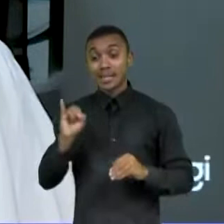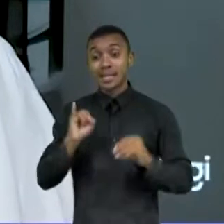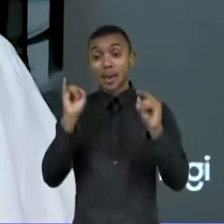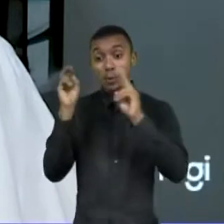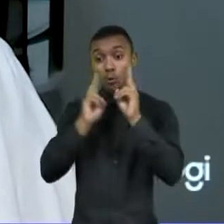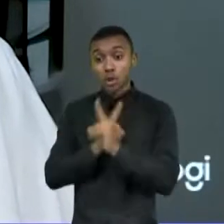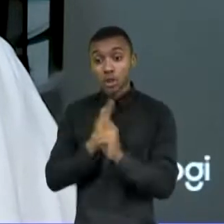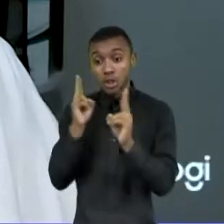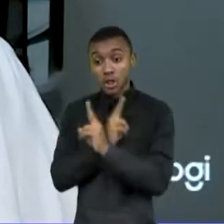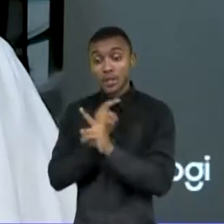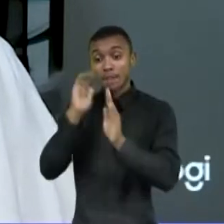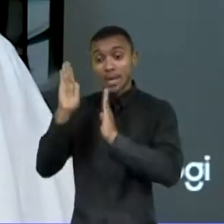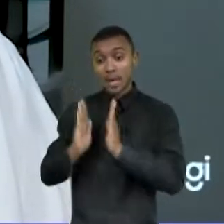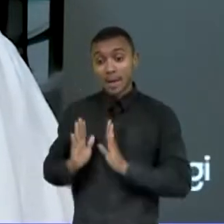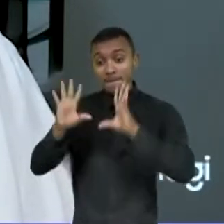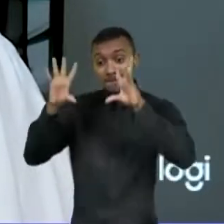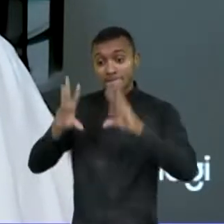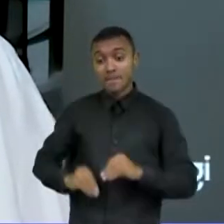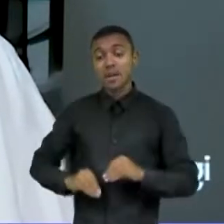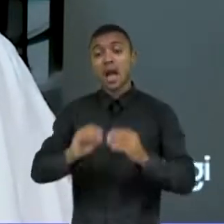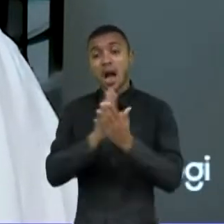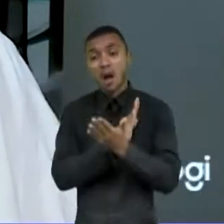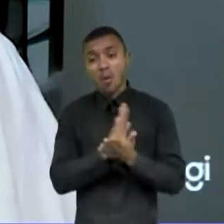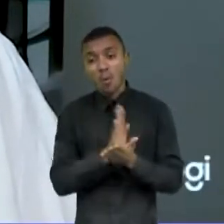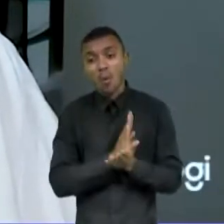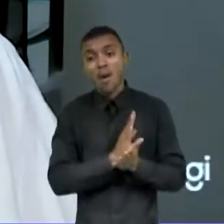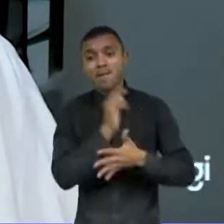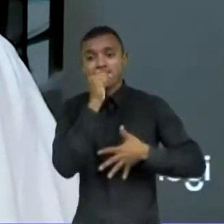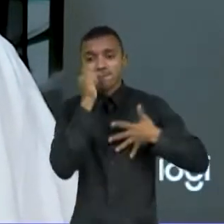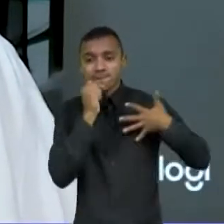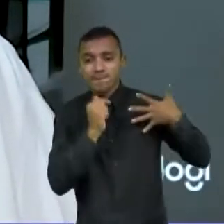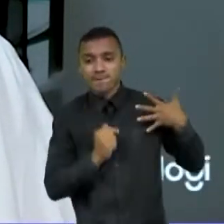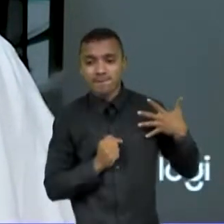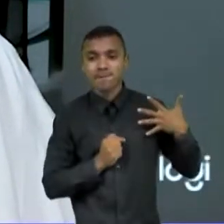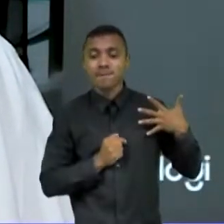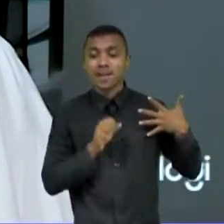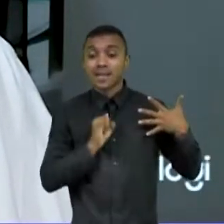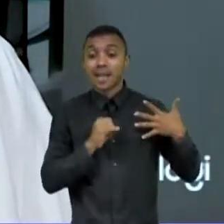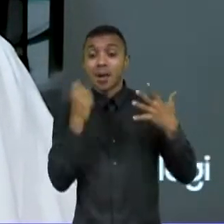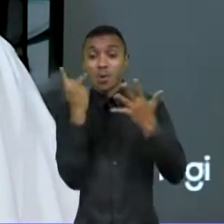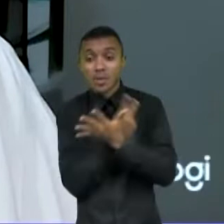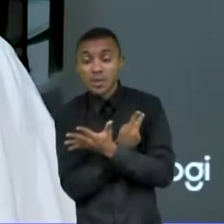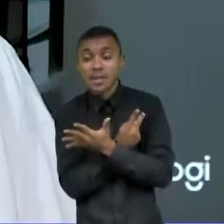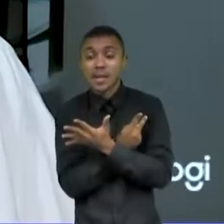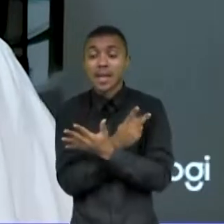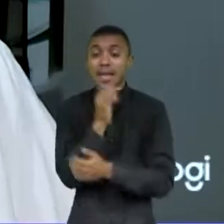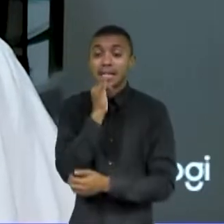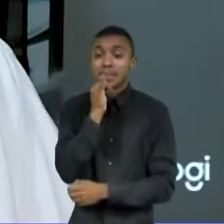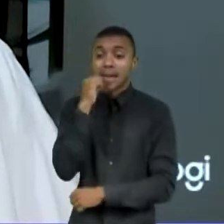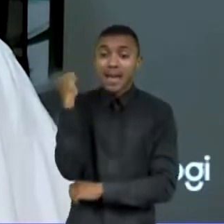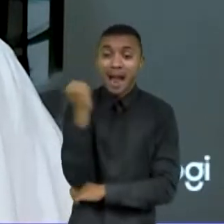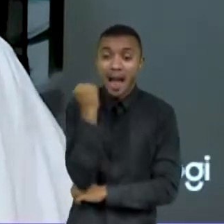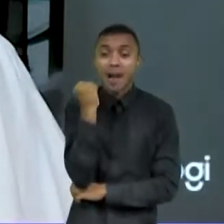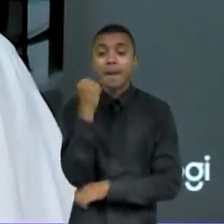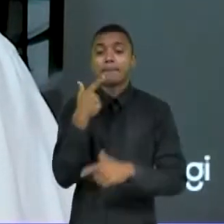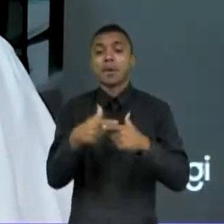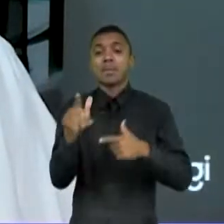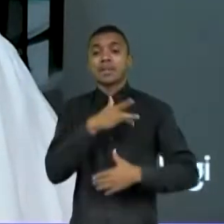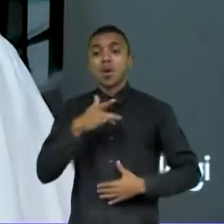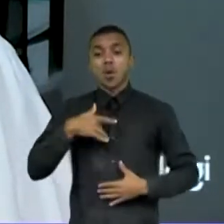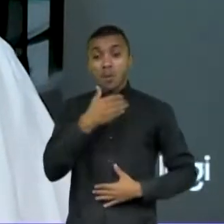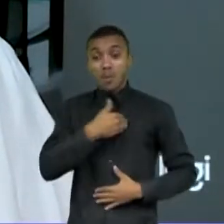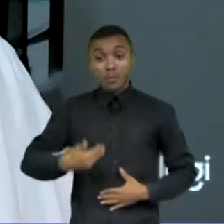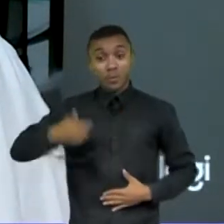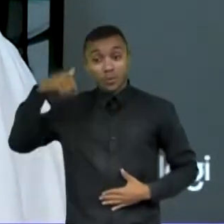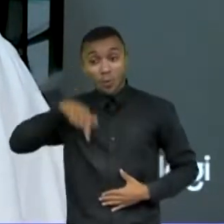emergência, uma série de medidas que podem ser feitas numa situação de grande complexidade, como uma emergência de saúde pública, não podem mais